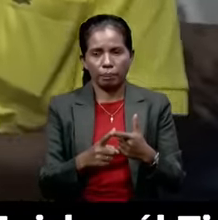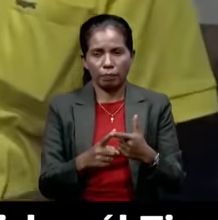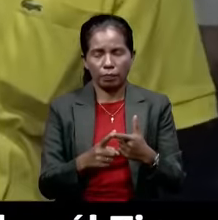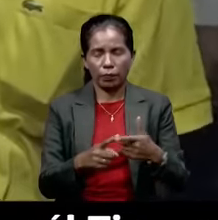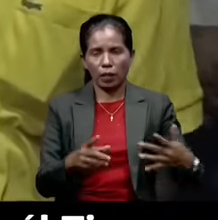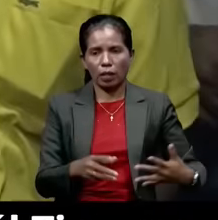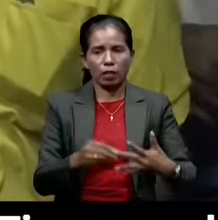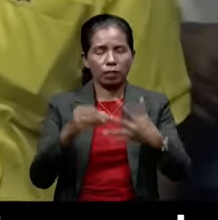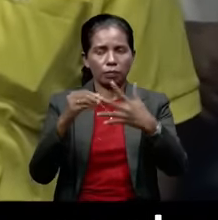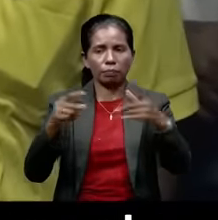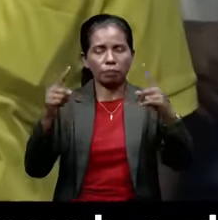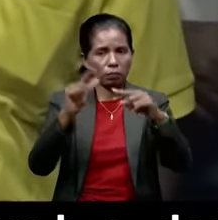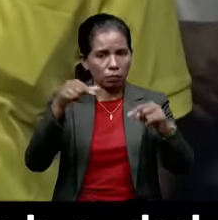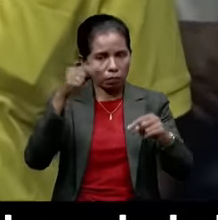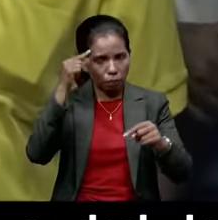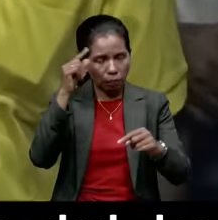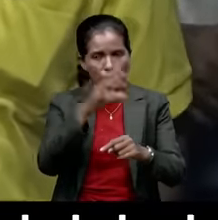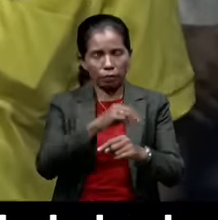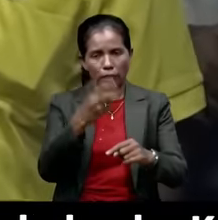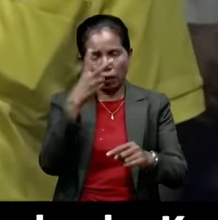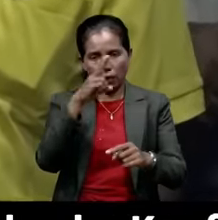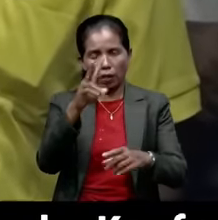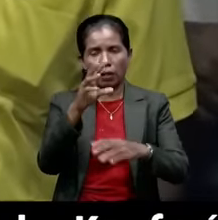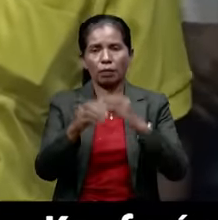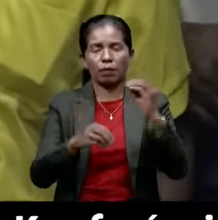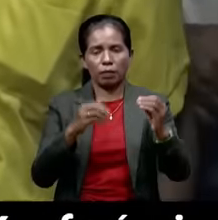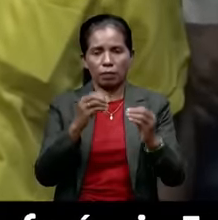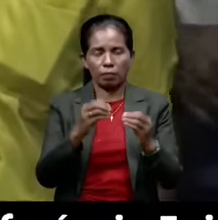Liu vai governo, para fazer o